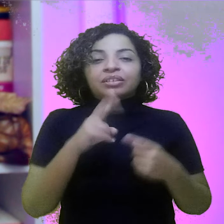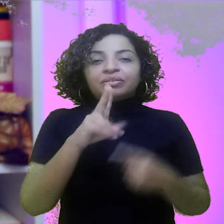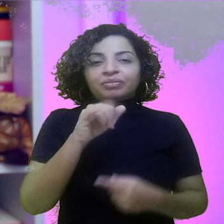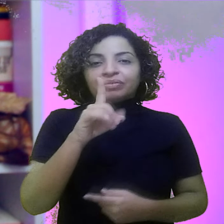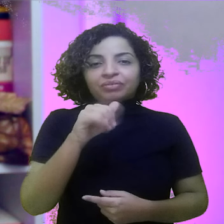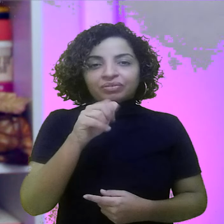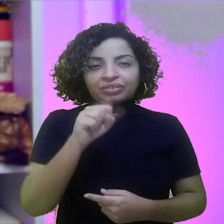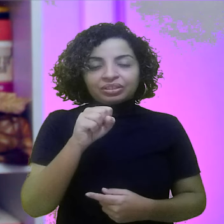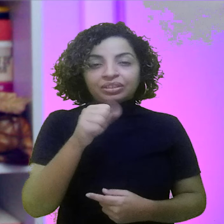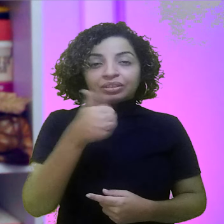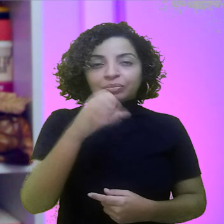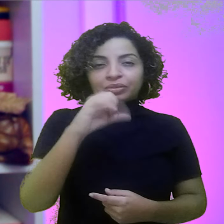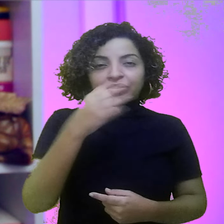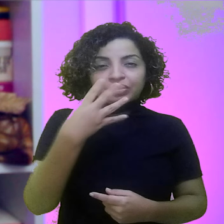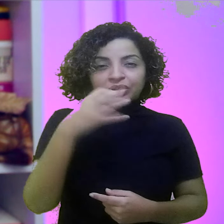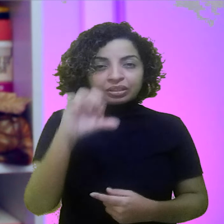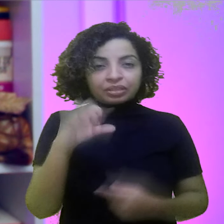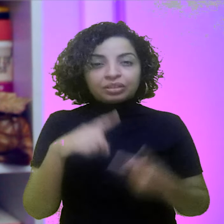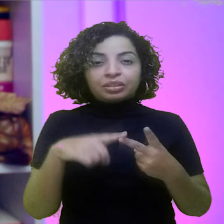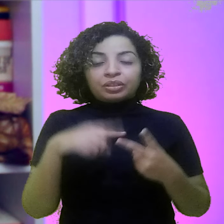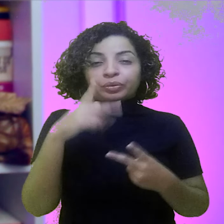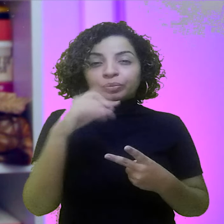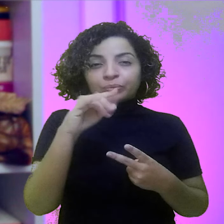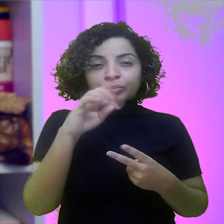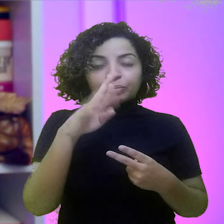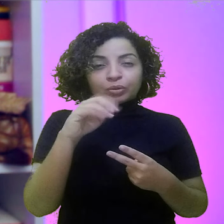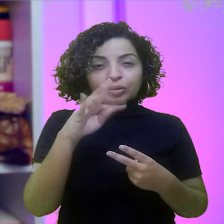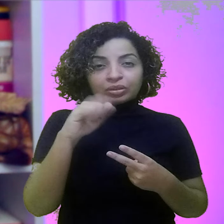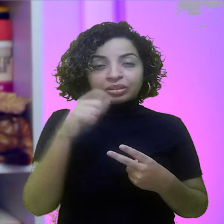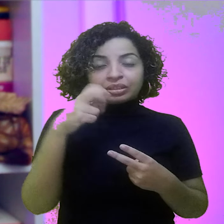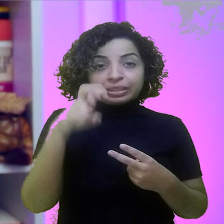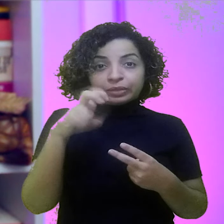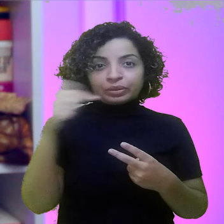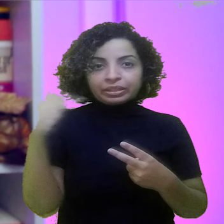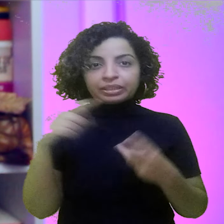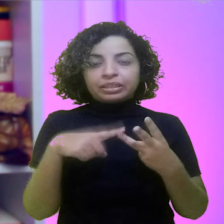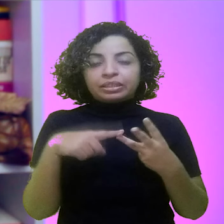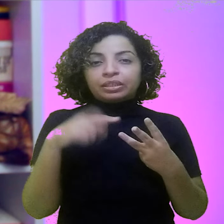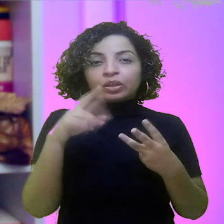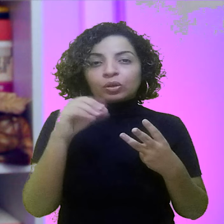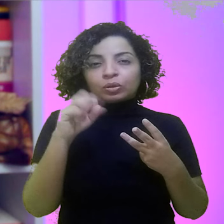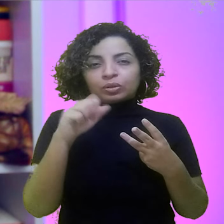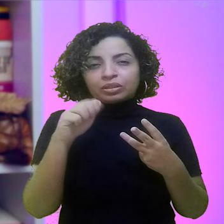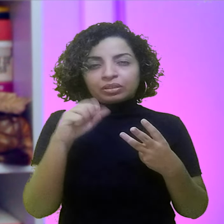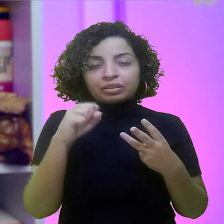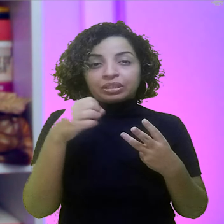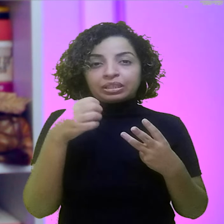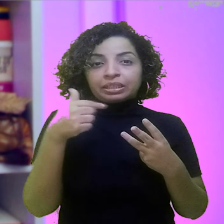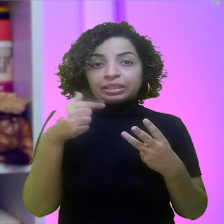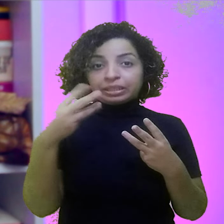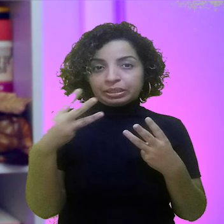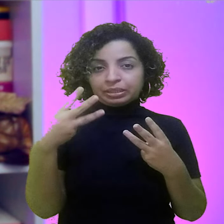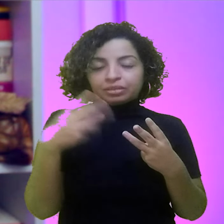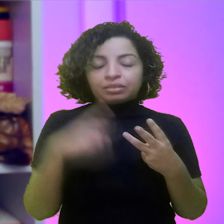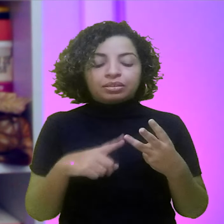Marginais, de 49, que é o primeiro livro. O Portas Fechadas, de 57. As Vozes do Morto, de 63,